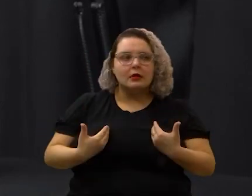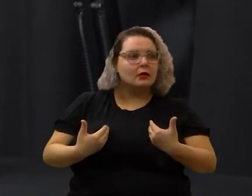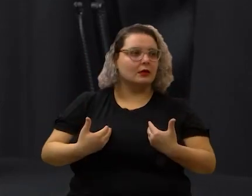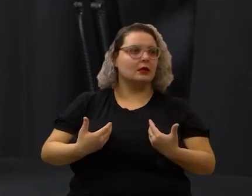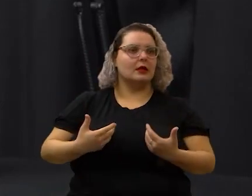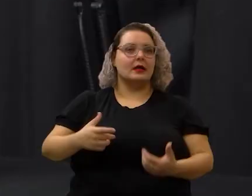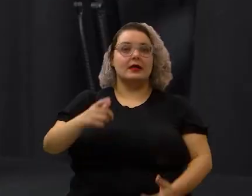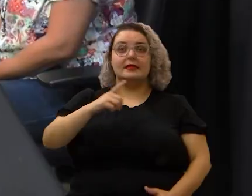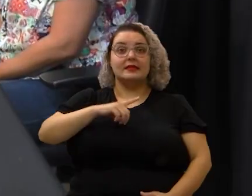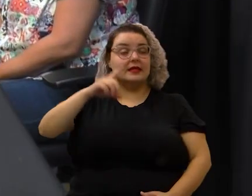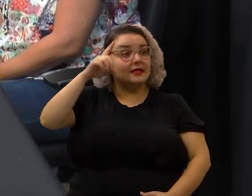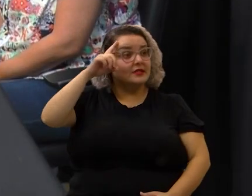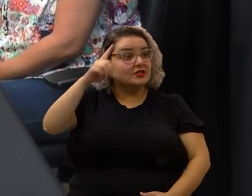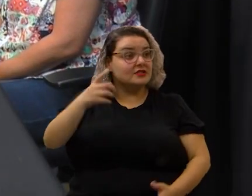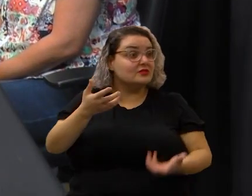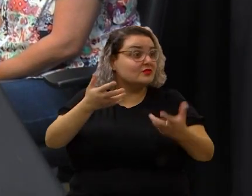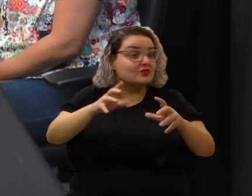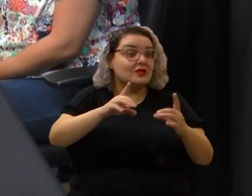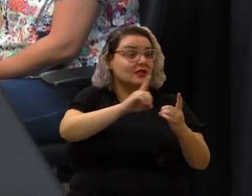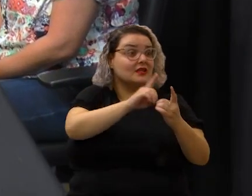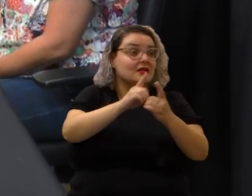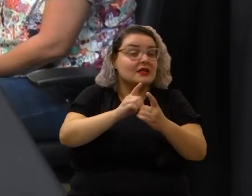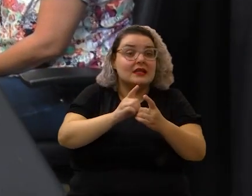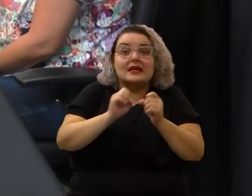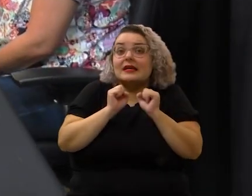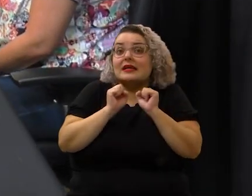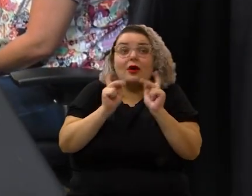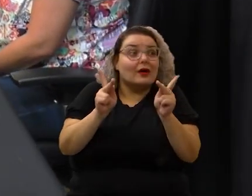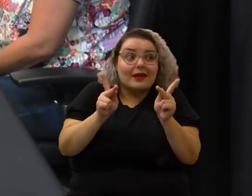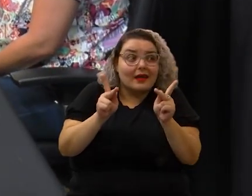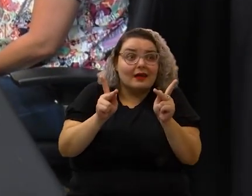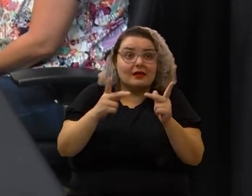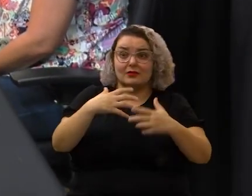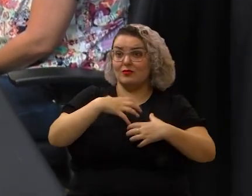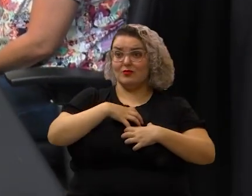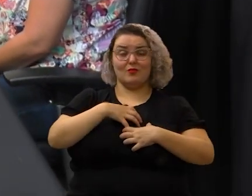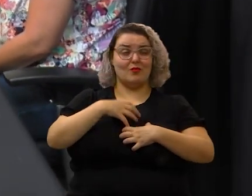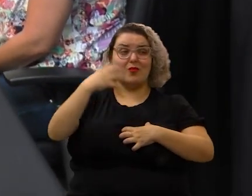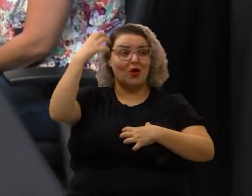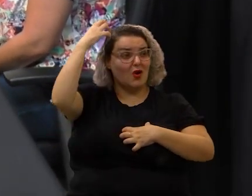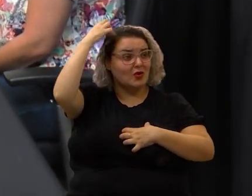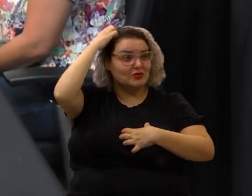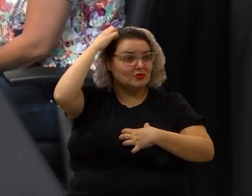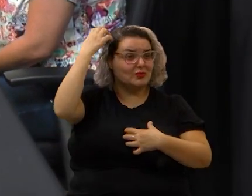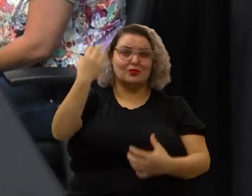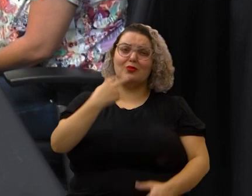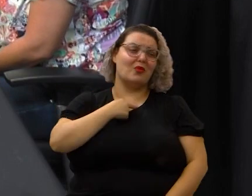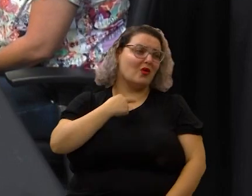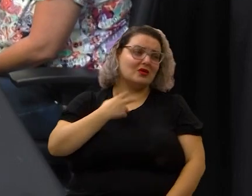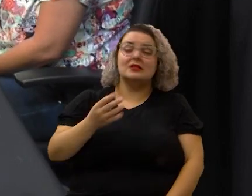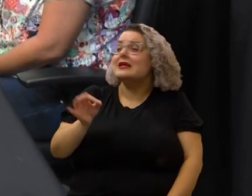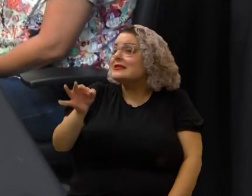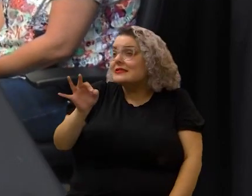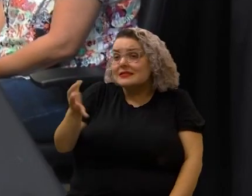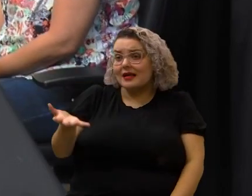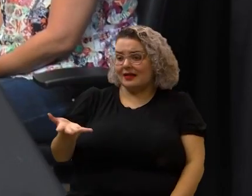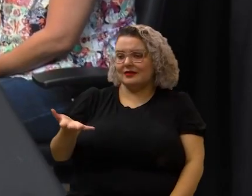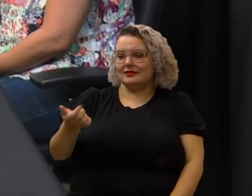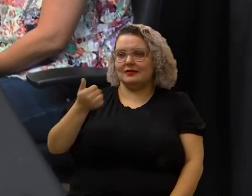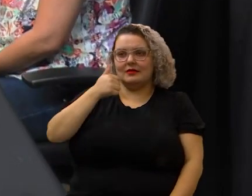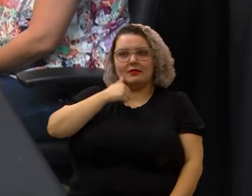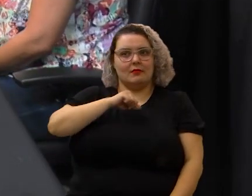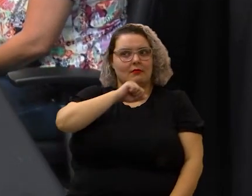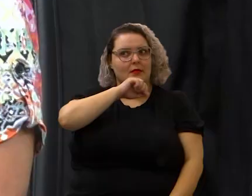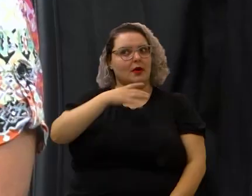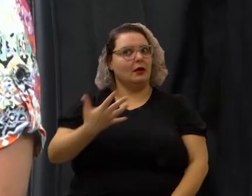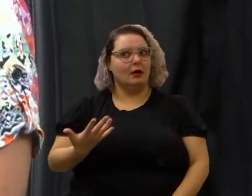canso, tem dia que eu não quero dar atenção, porque... e tem que estar tudo bem, eu não posso me sentir culpada. Exato. Não,